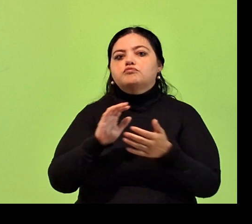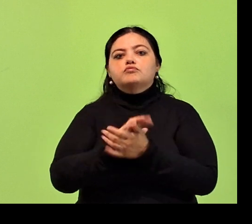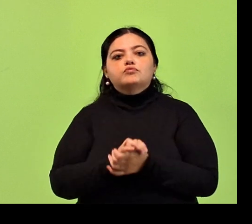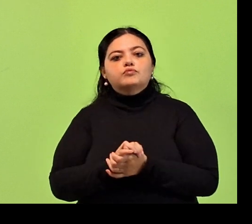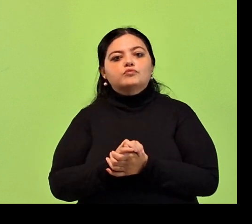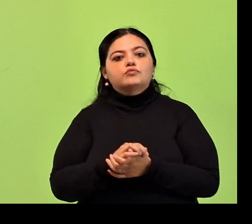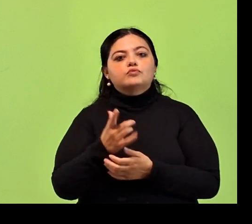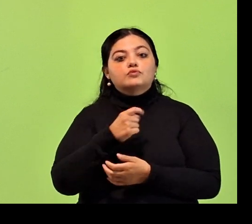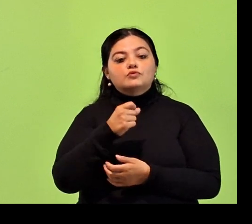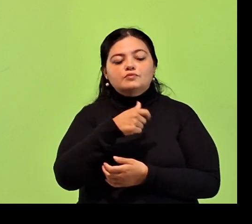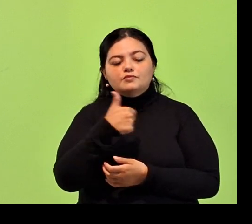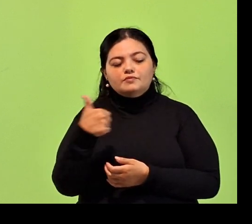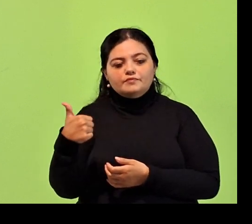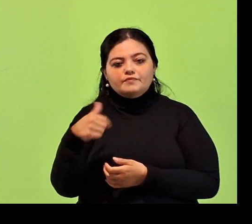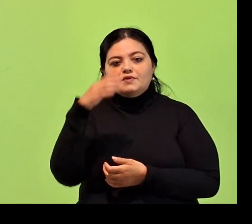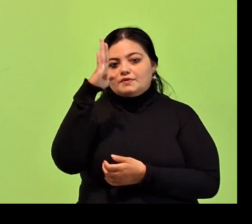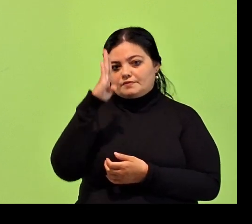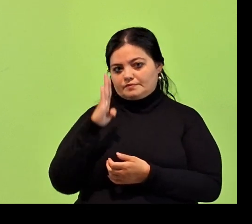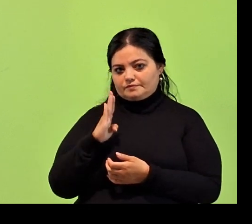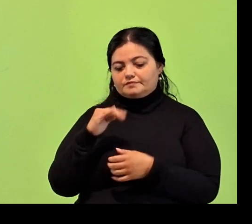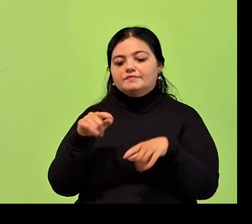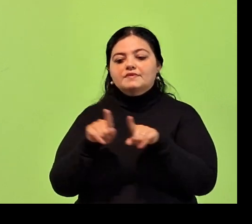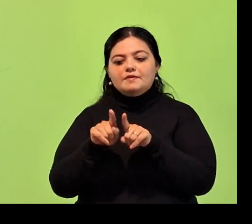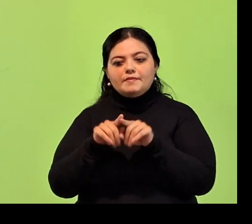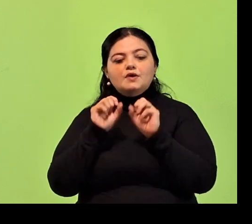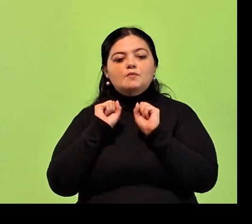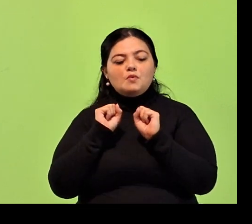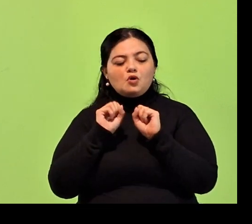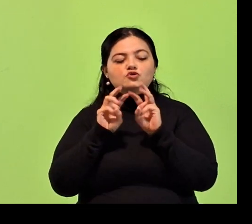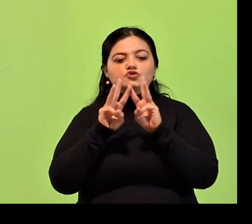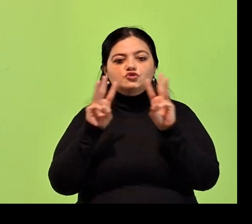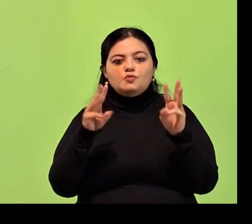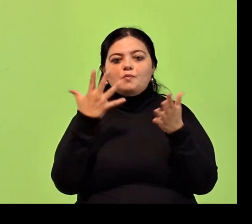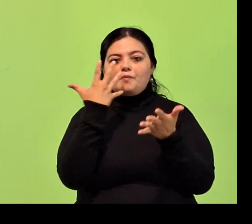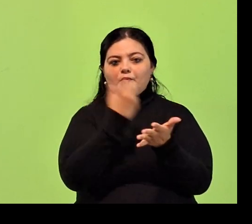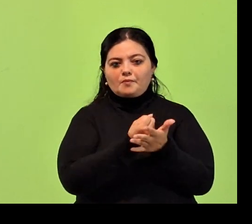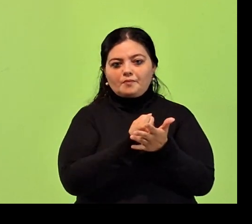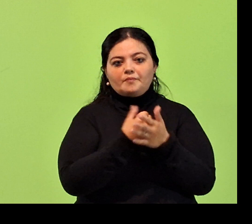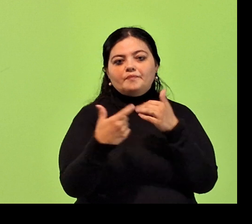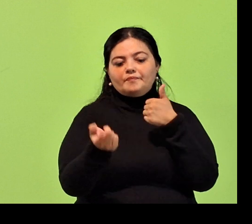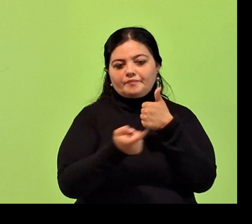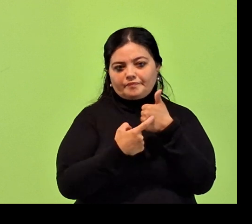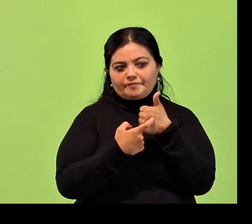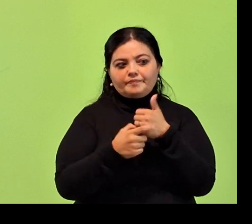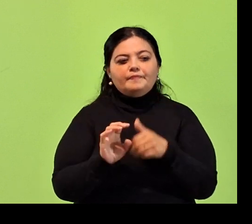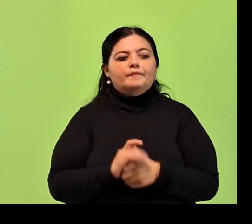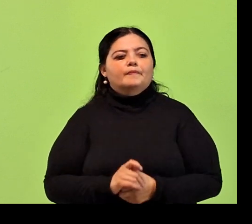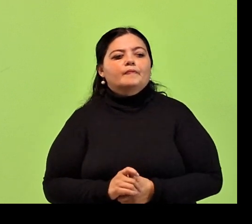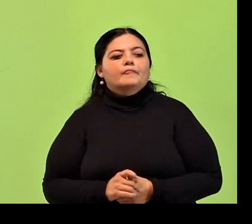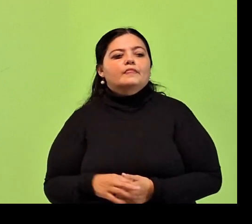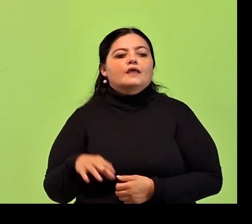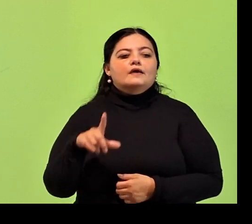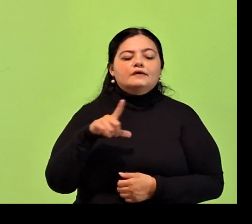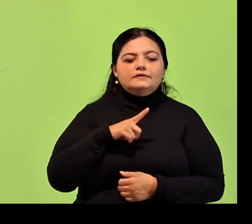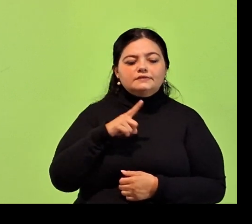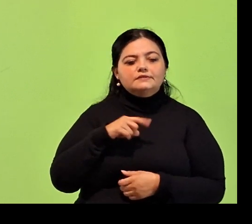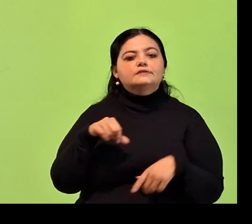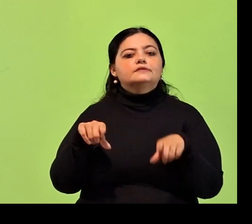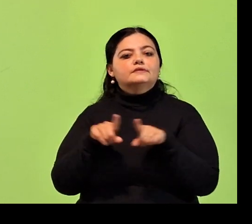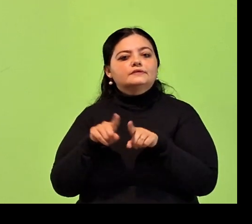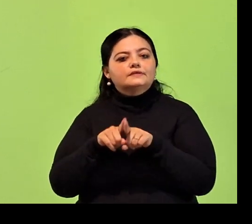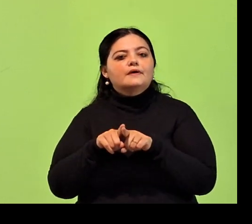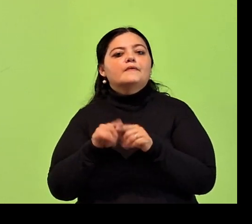em 2011. Ele está disponível também para download gratuito, é só clicar. A gente tem a